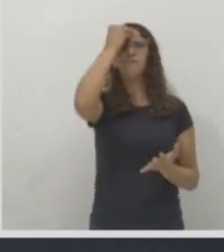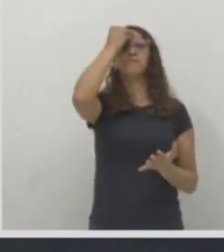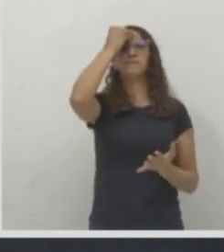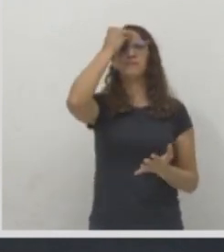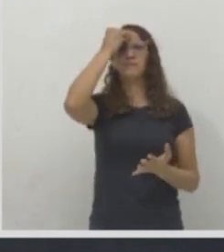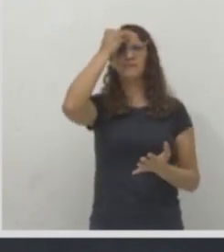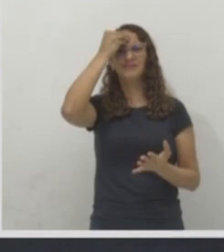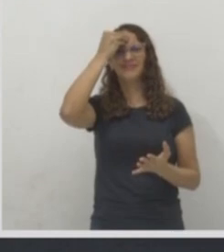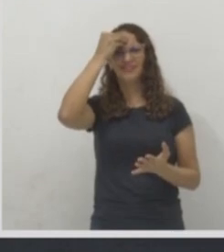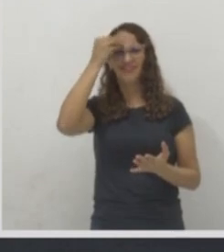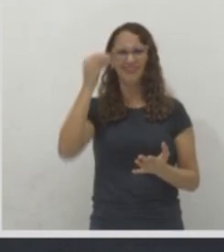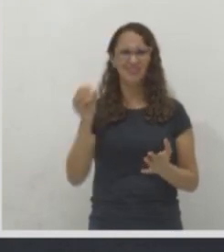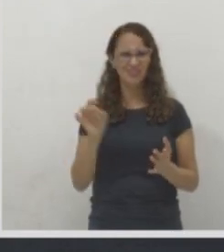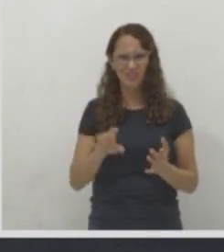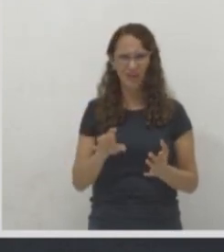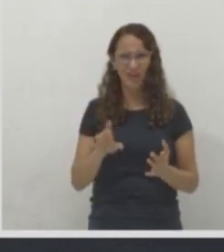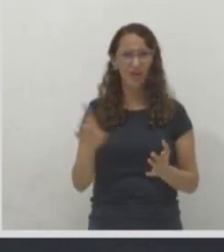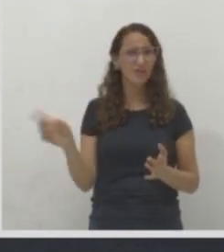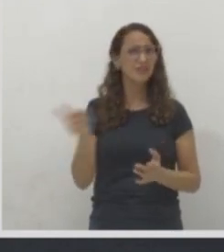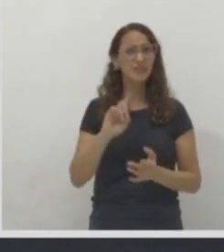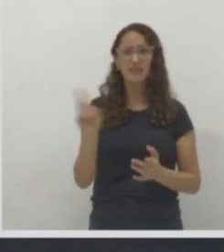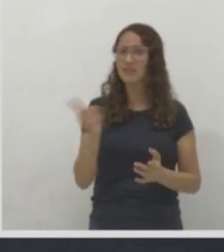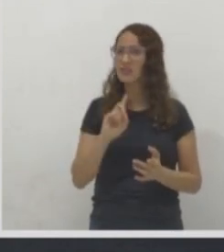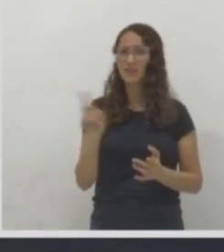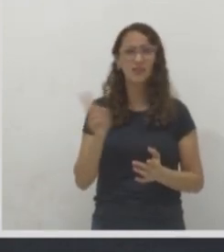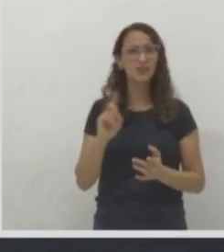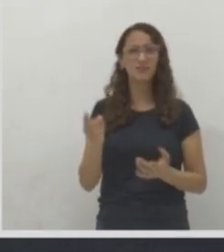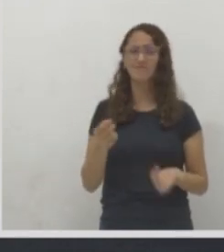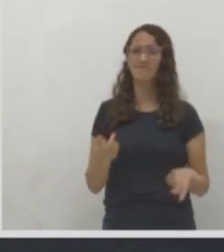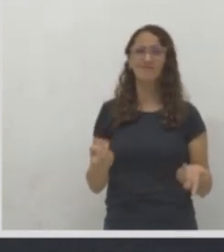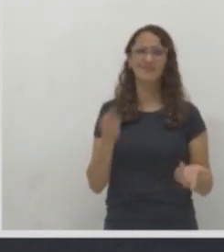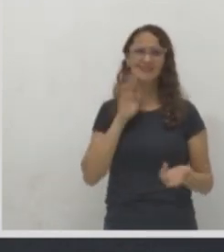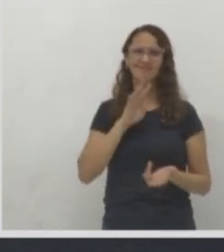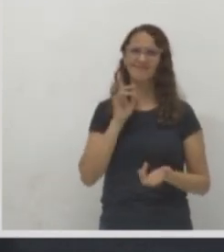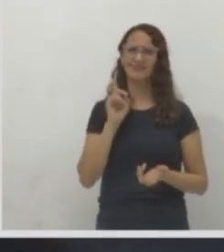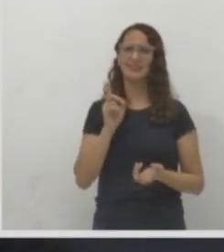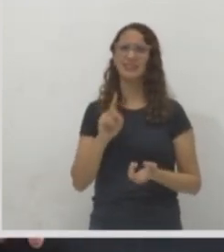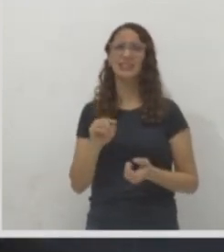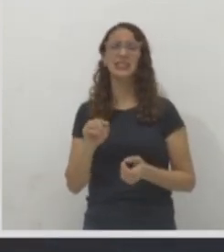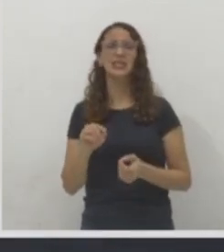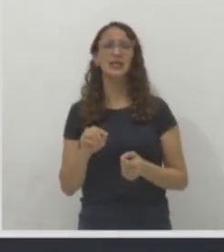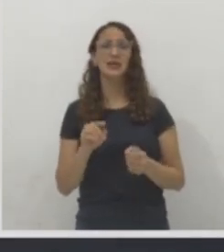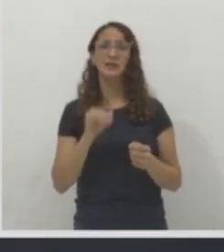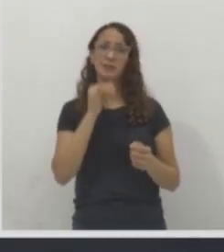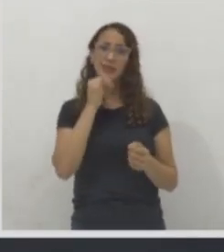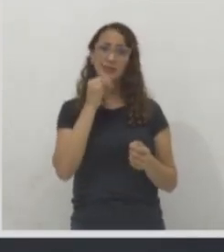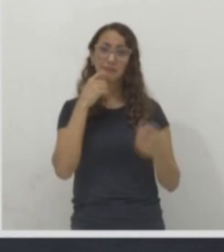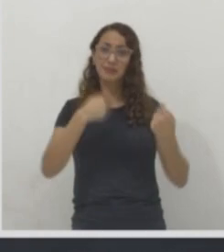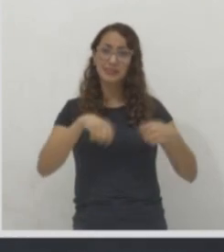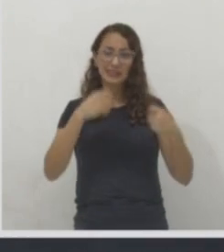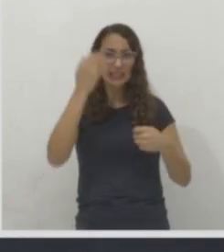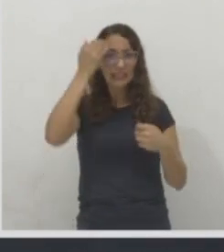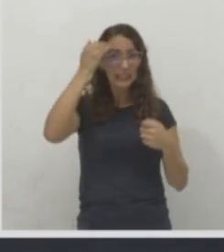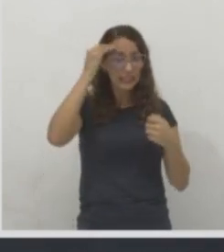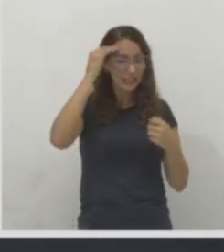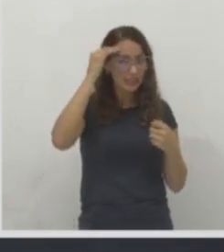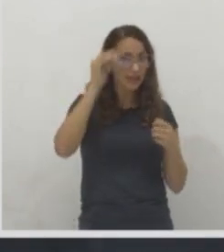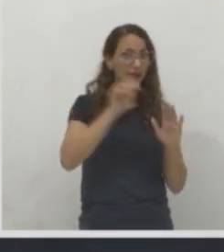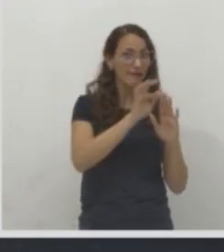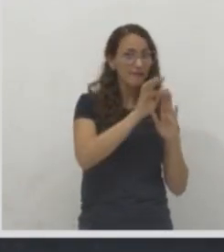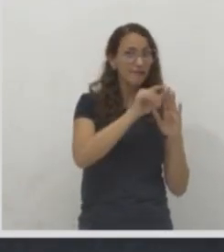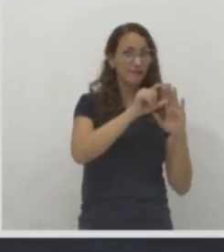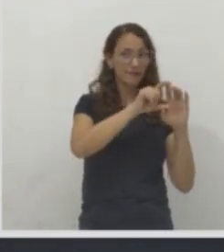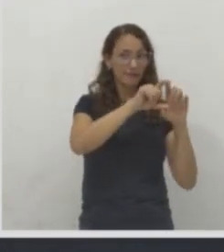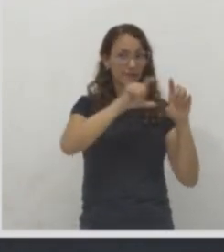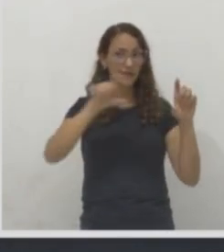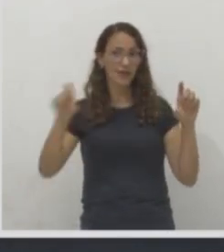depende do contexto. Se eu digo, por exemplo, eu virei o copo. Se eu digo, eu